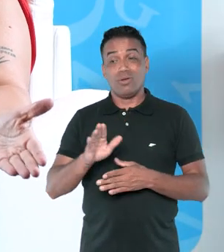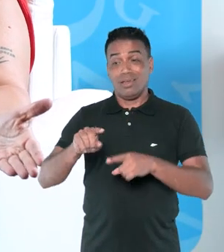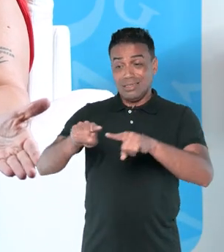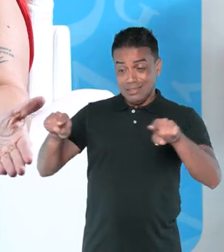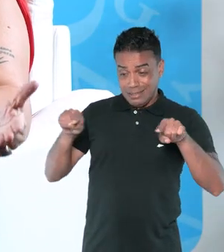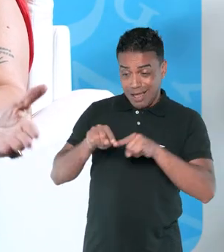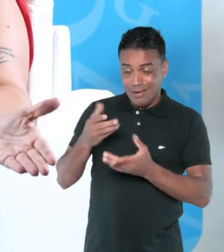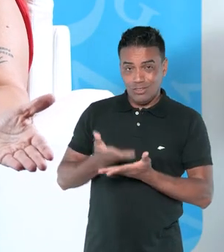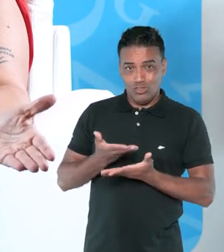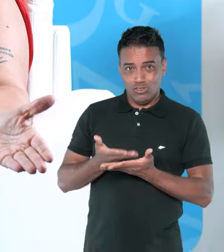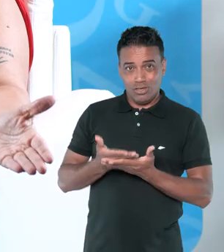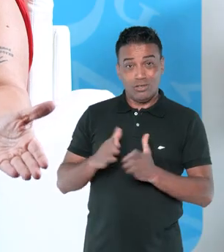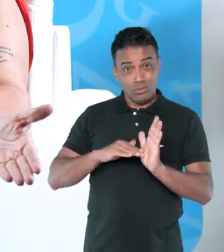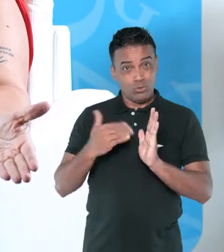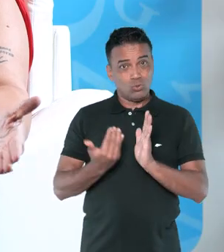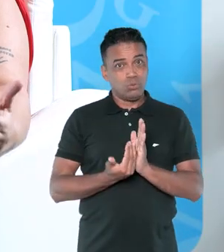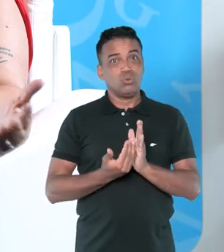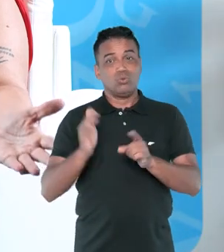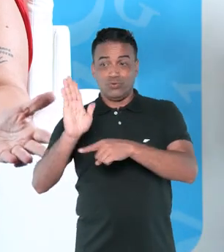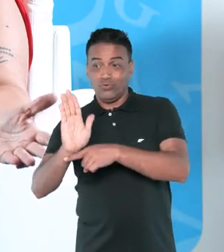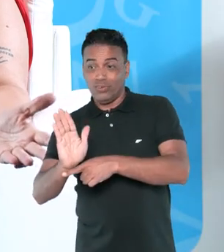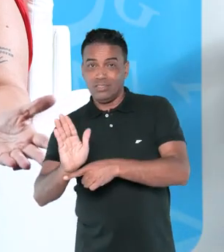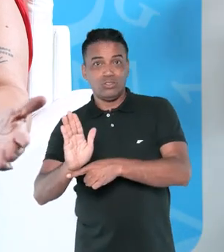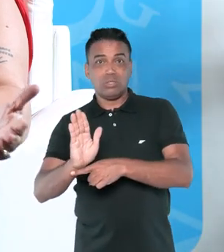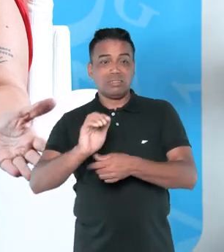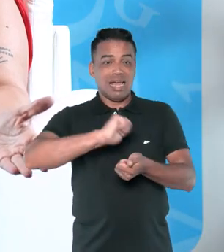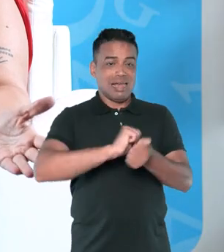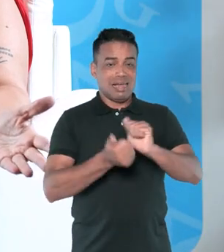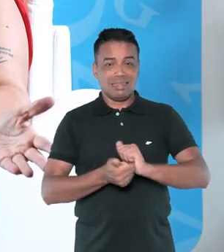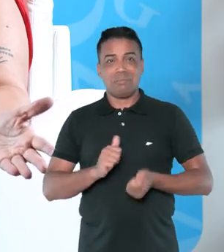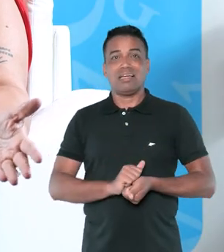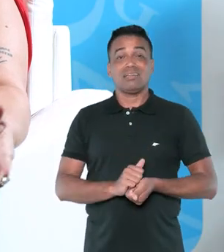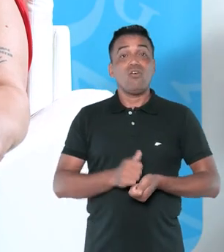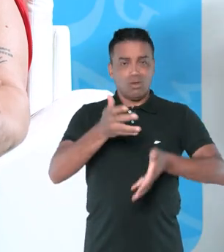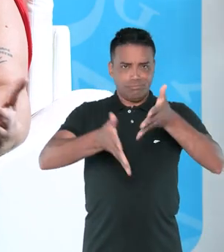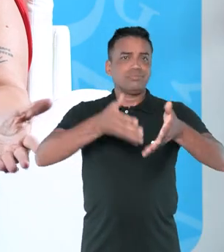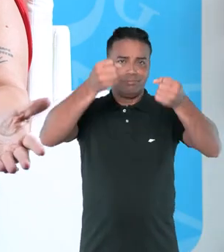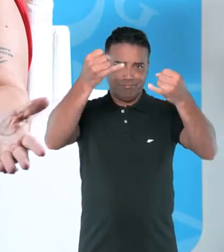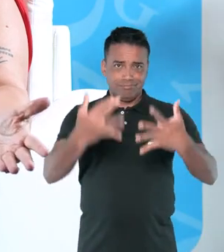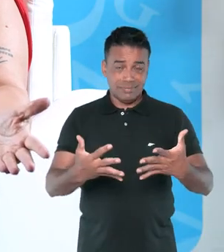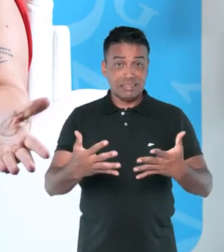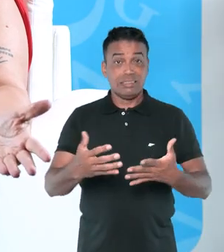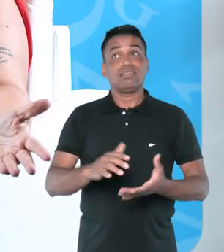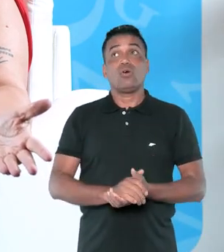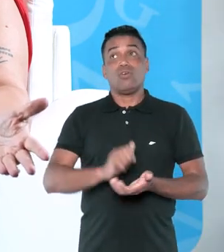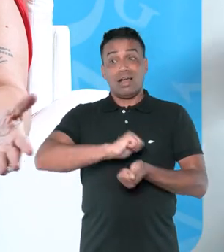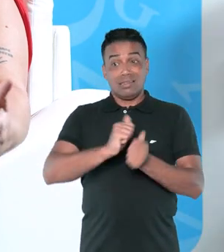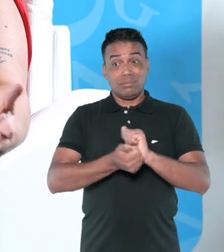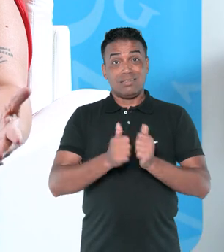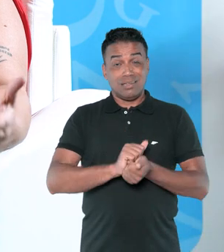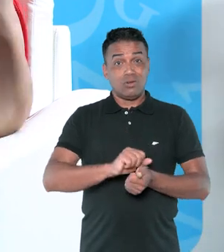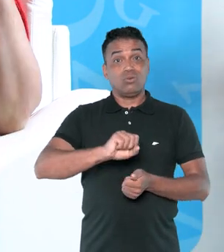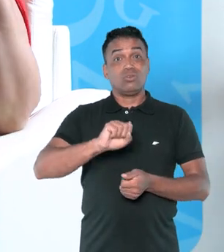aula, como todo mundo era do audiovisual, esse assunto das adaptações foi falado, né? Então, quando se falou de adaptar o Senhor de Solidão,